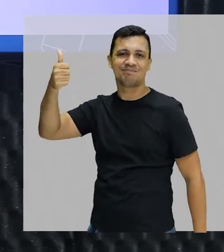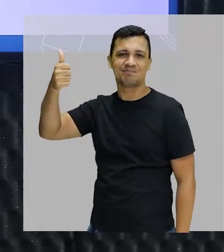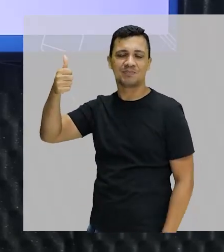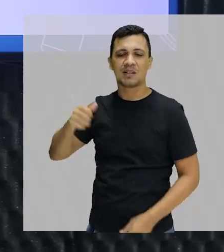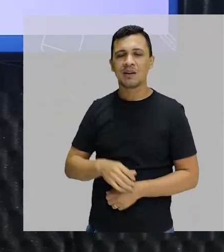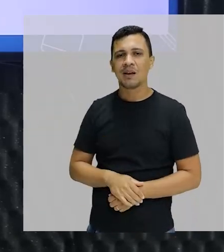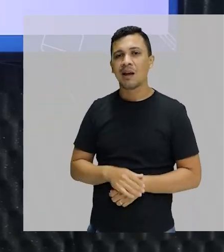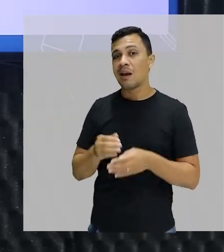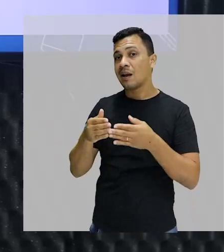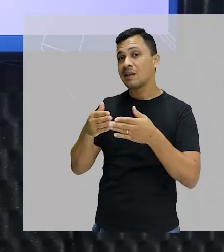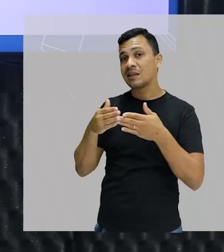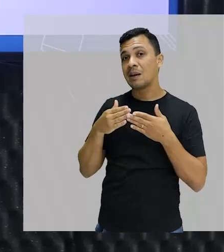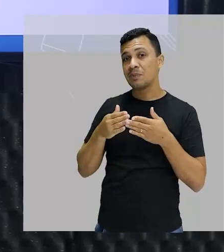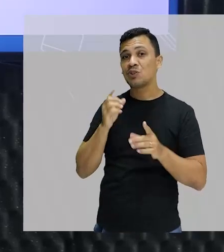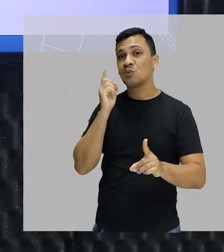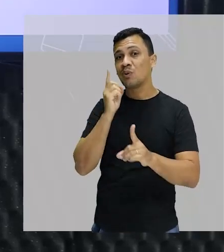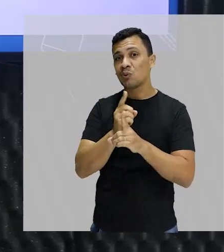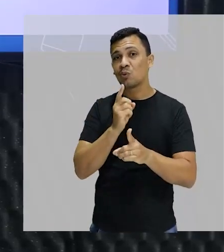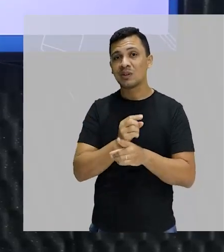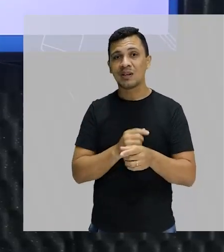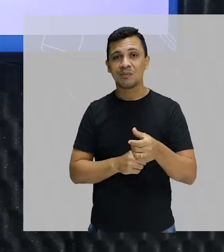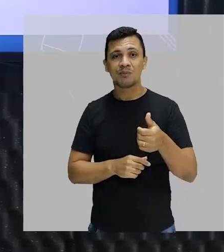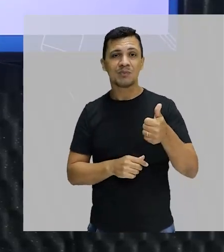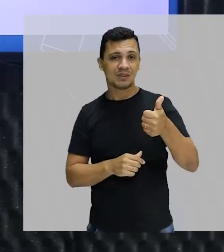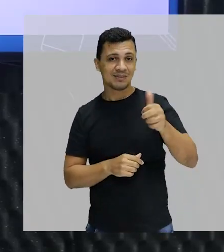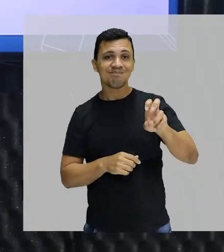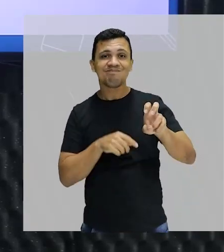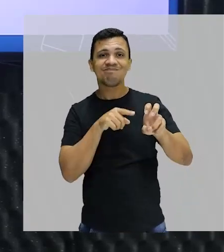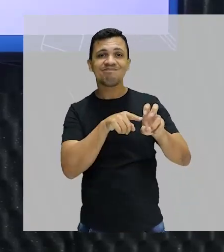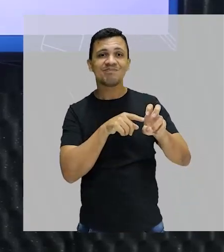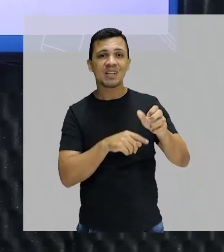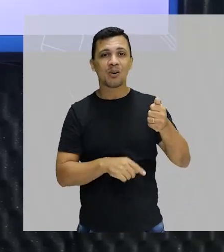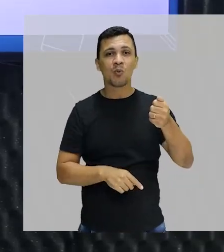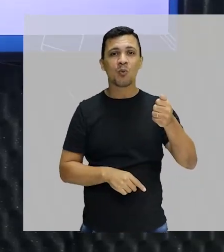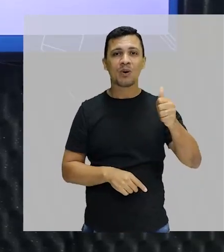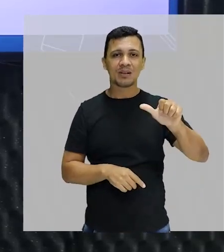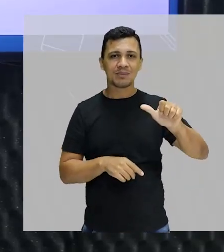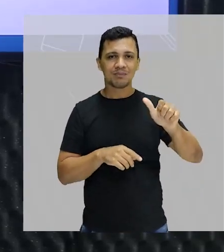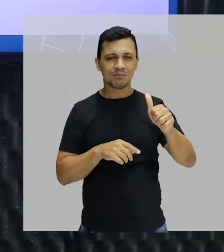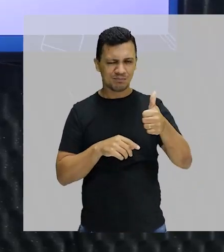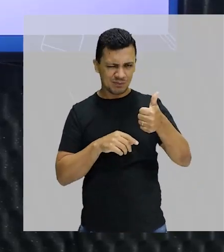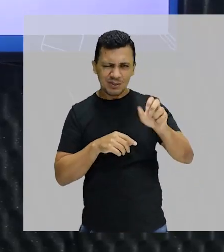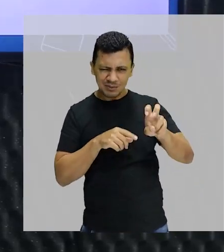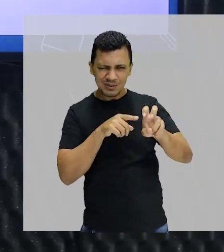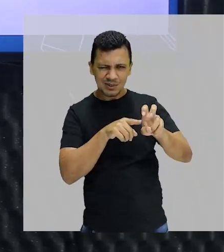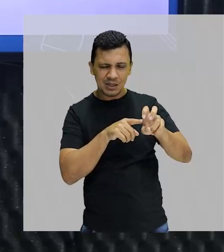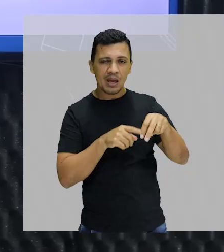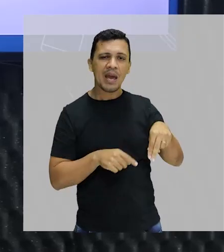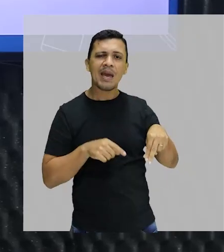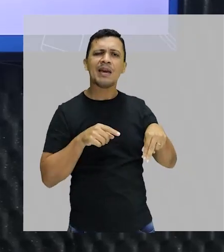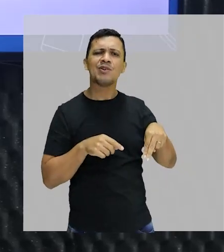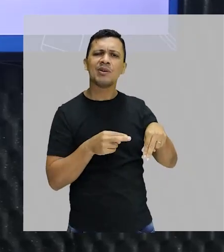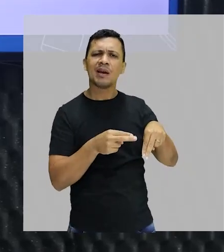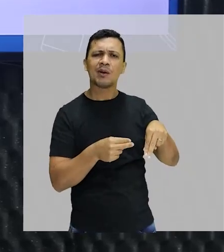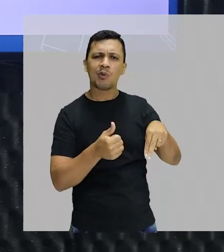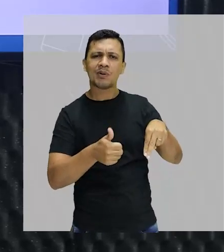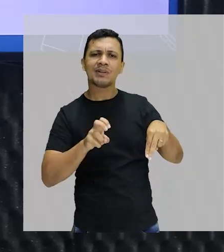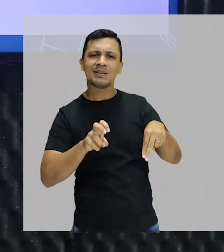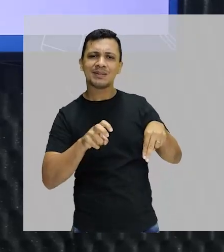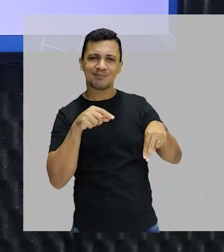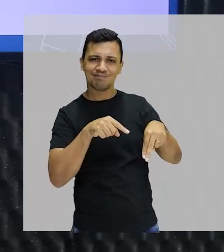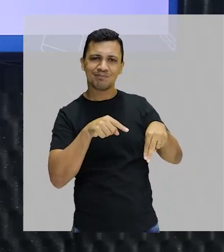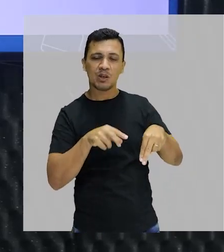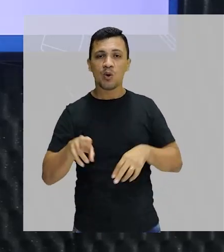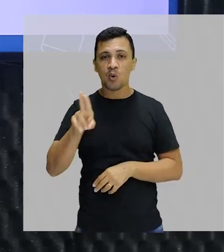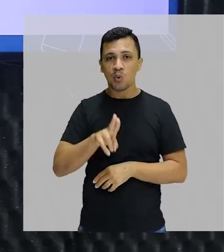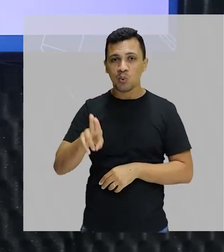pedindo o 15º termo, o meu n vai ser 15. Então, olha só, como eu disse para você, estou